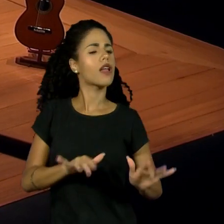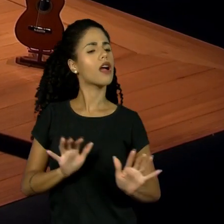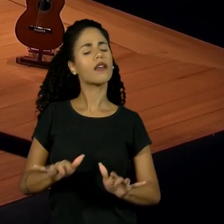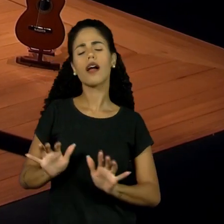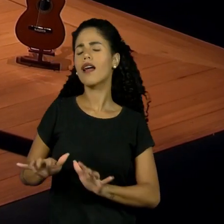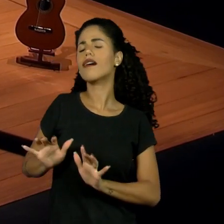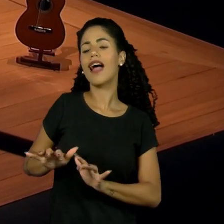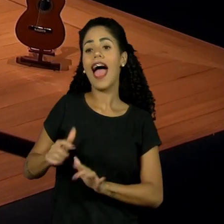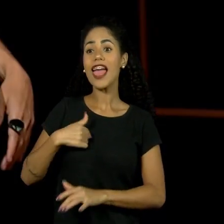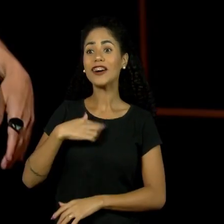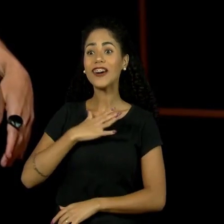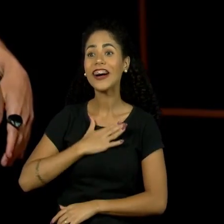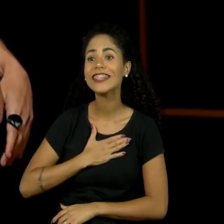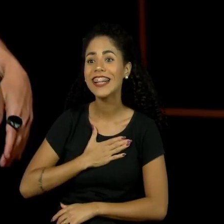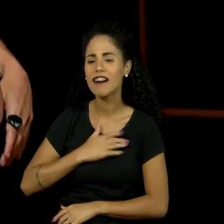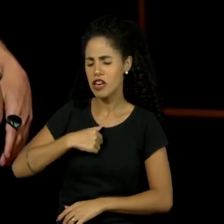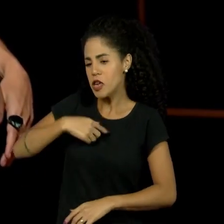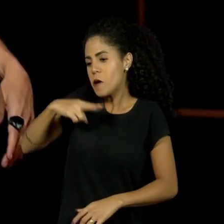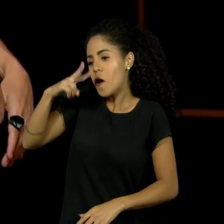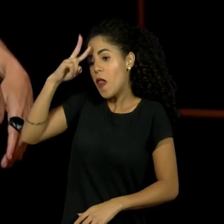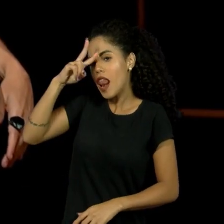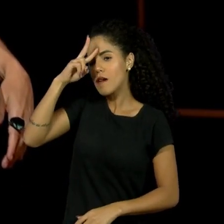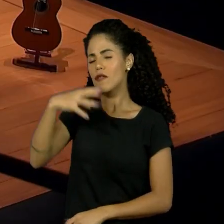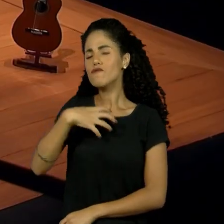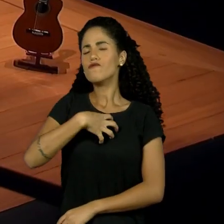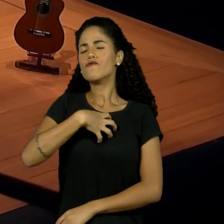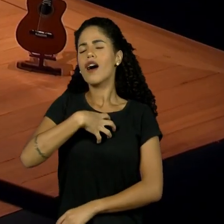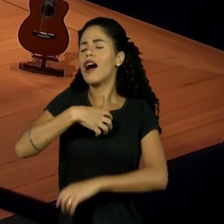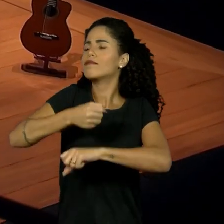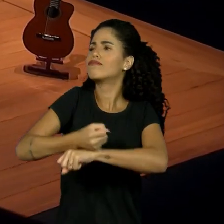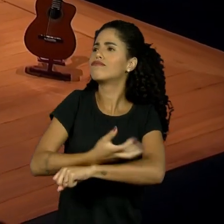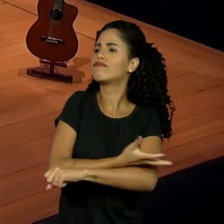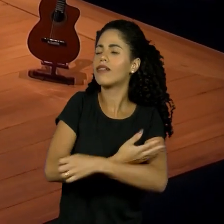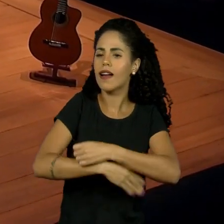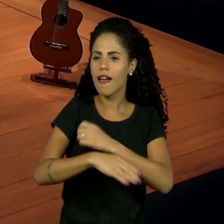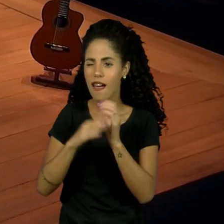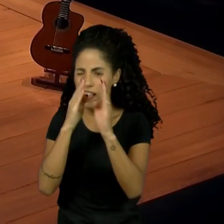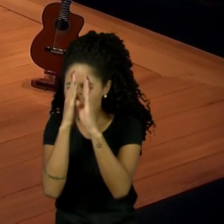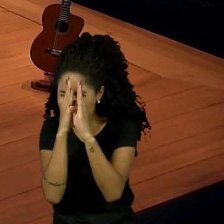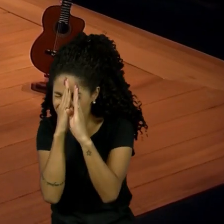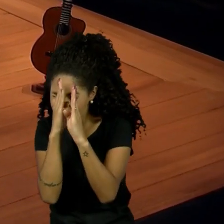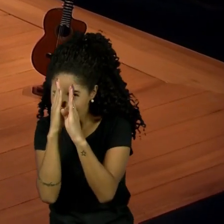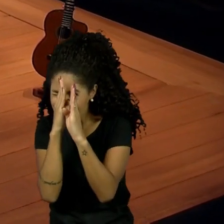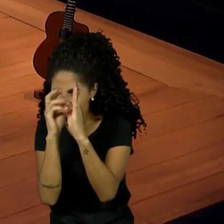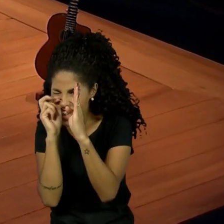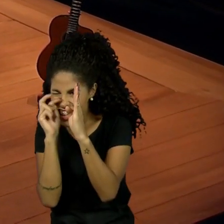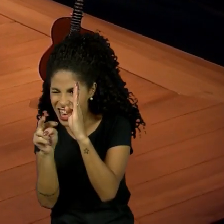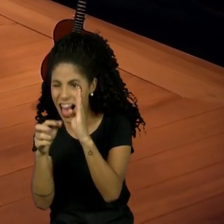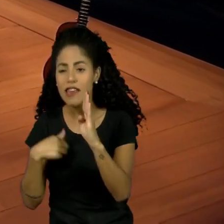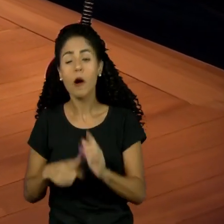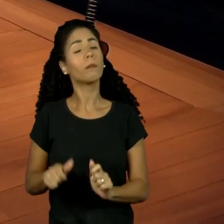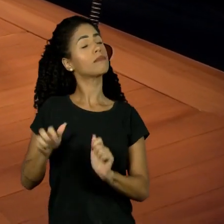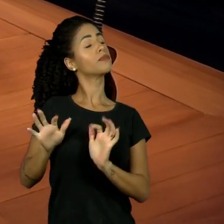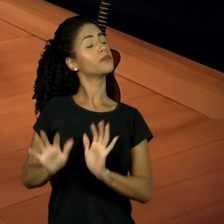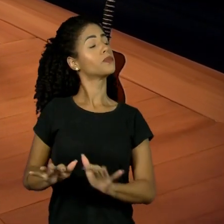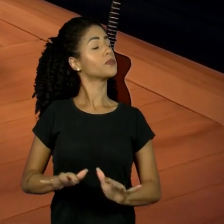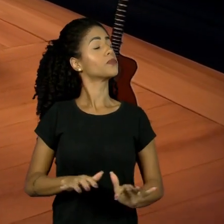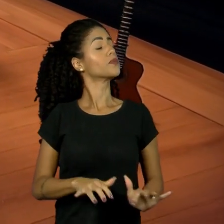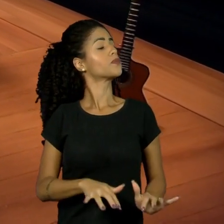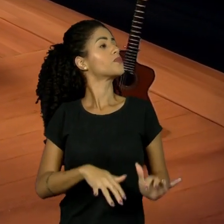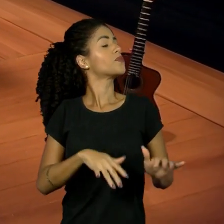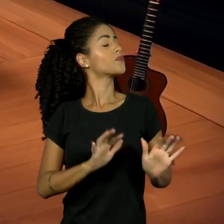interpretando assim. E eu lembro de sentir que eles ficavam olhando pelo vãozinho da porta, e aí que eu fazia, eu falei, já estava,